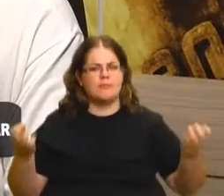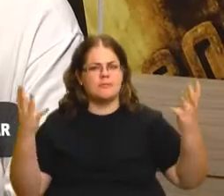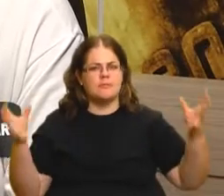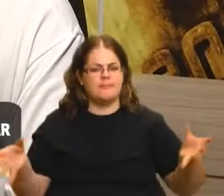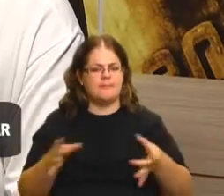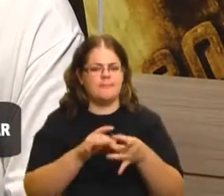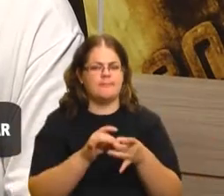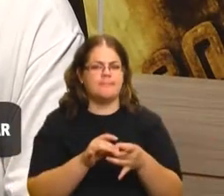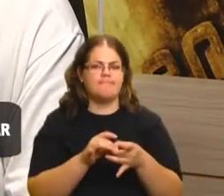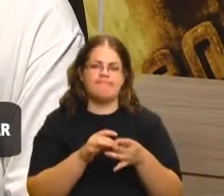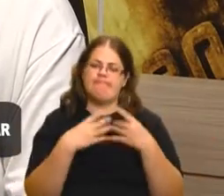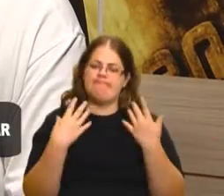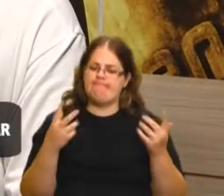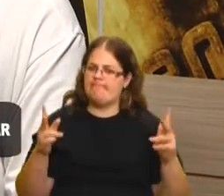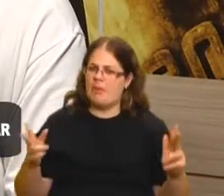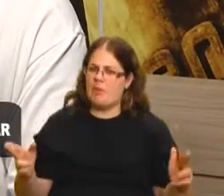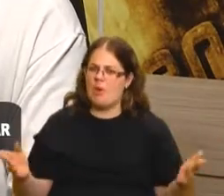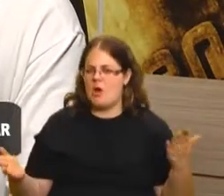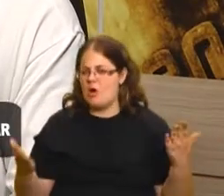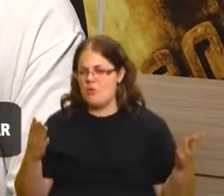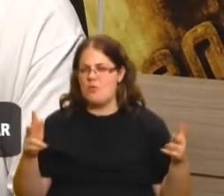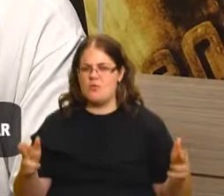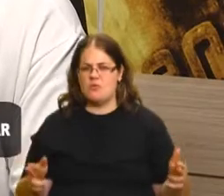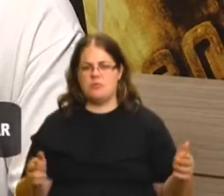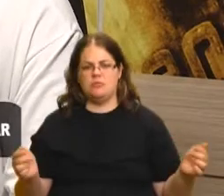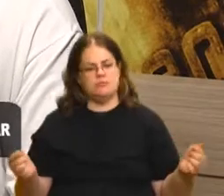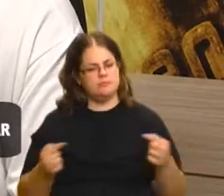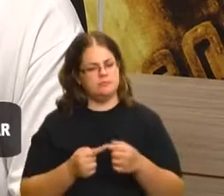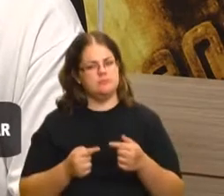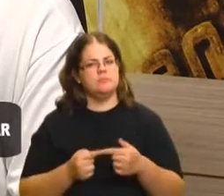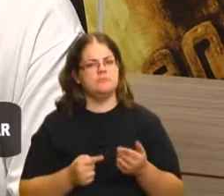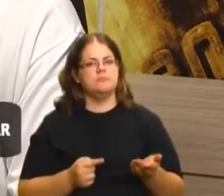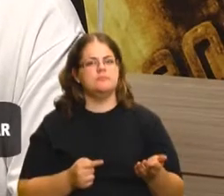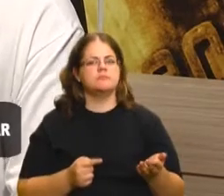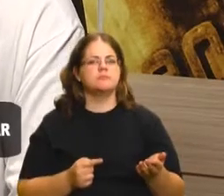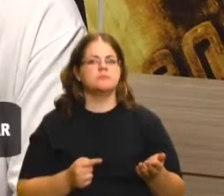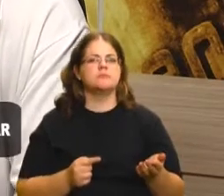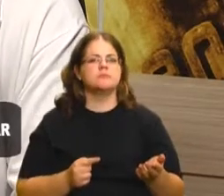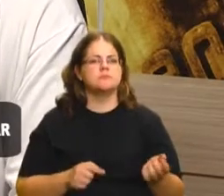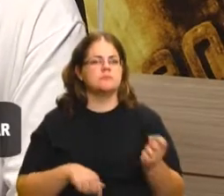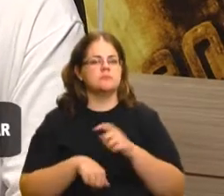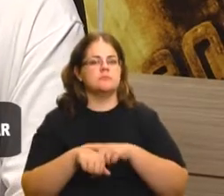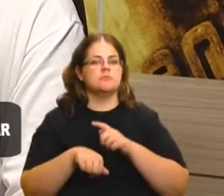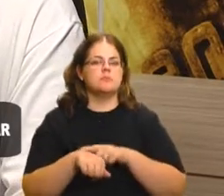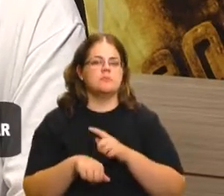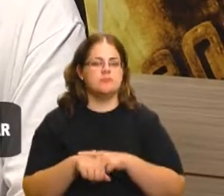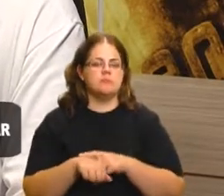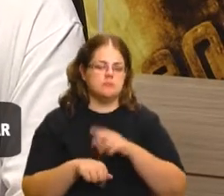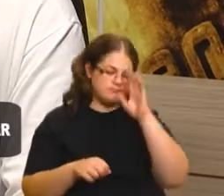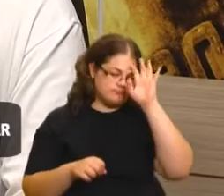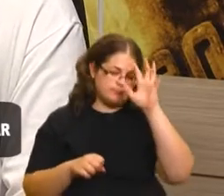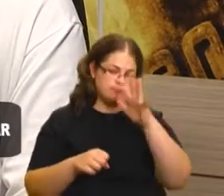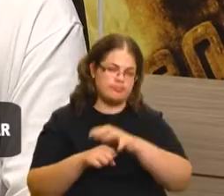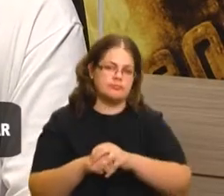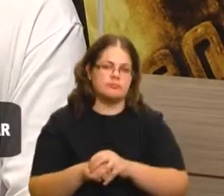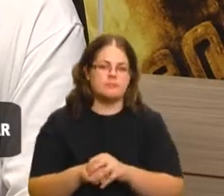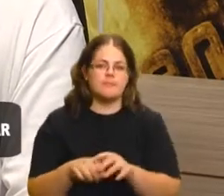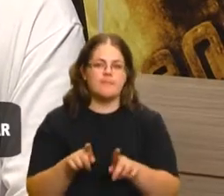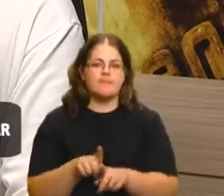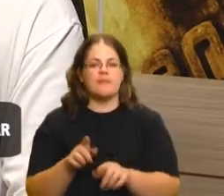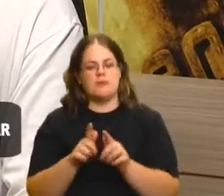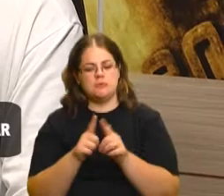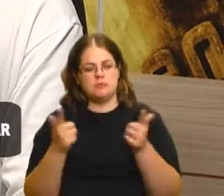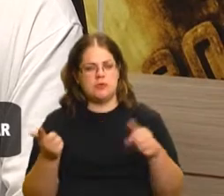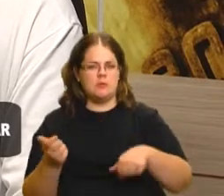grandes conglomerados de mídia com apoio direto de governo. E já durante o golpe, os grandes jornais brasileiros,